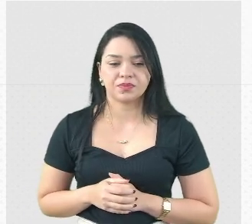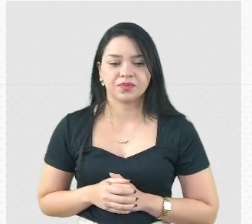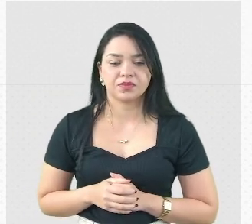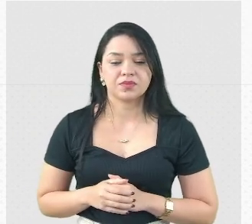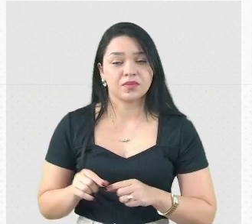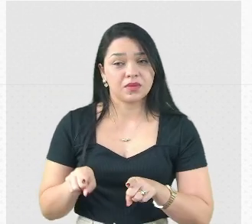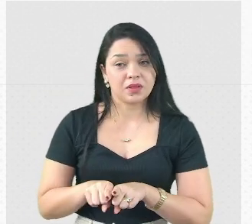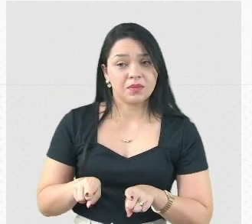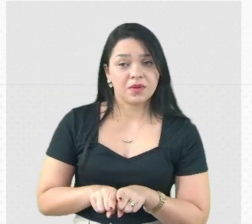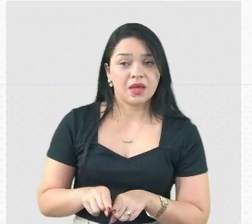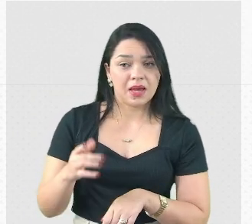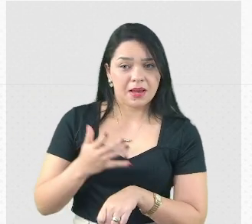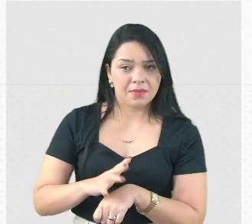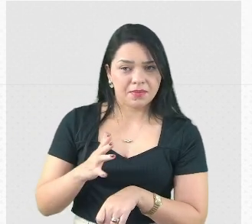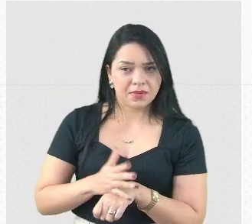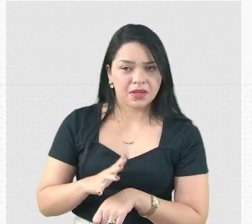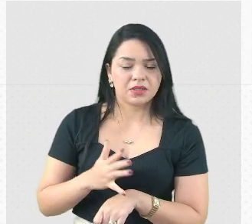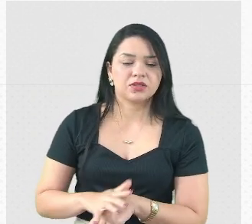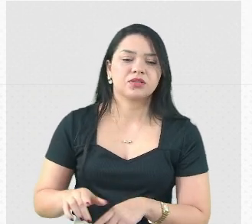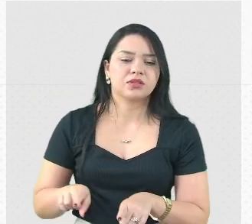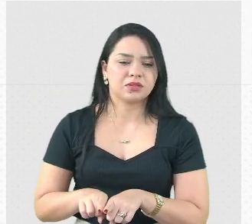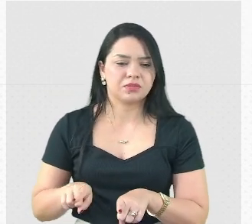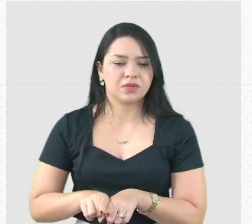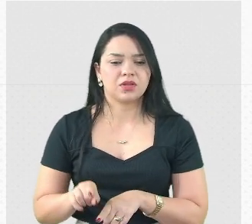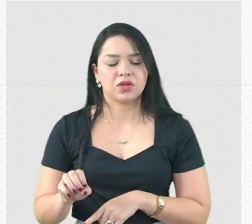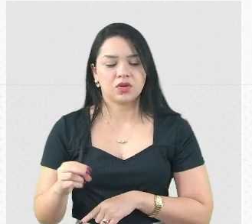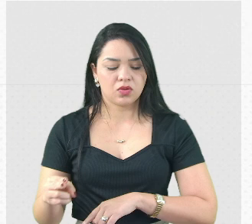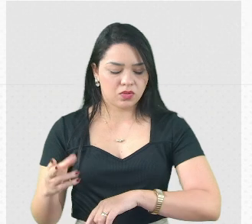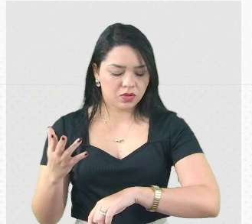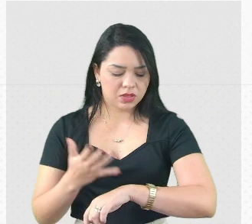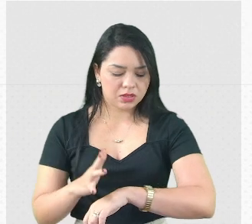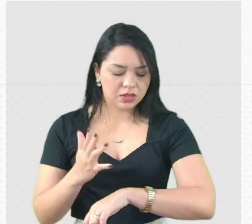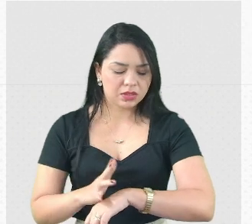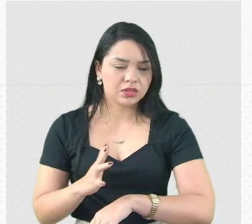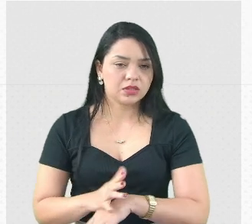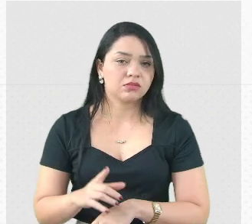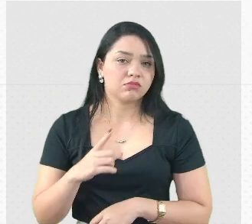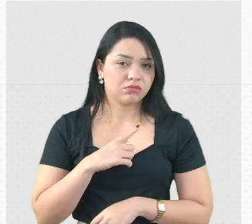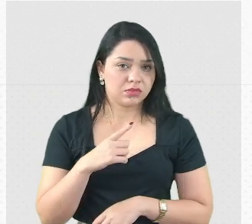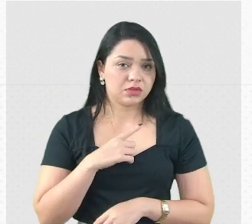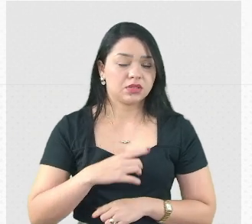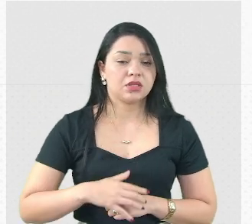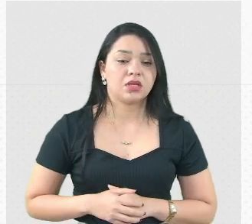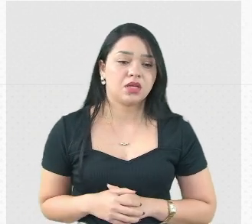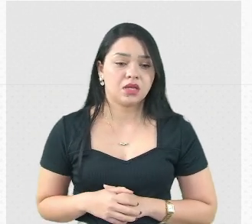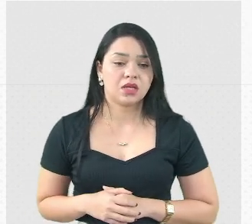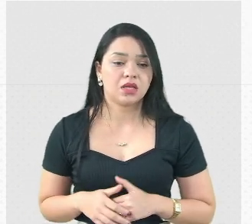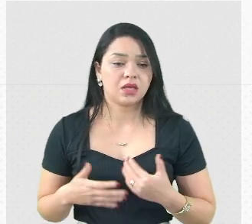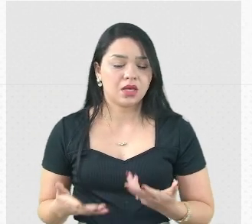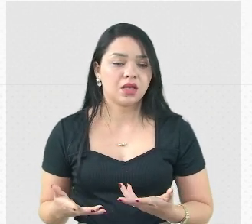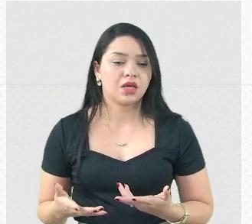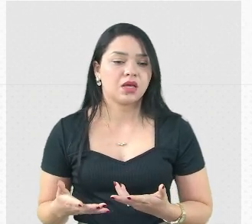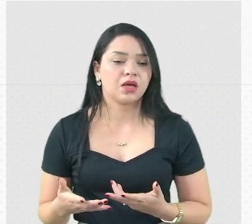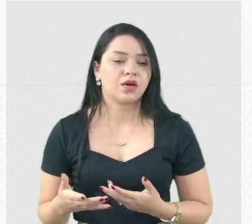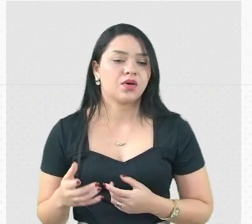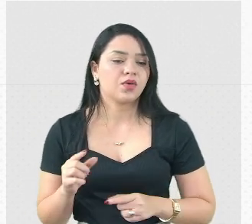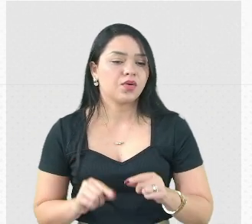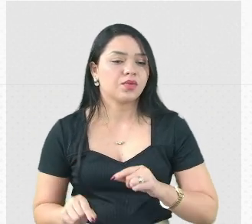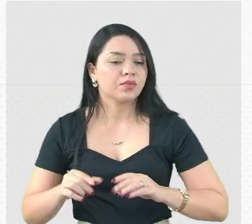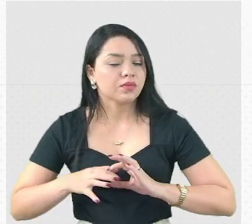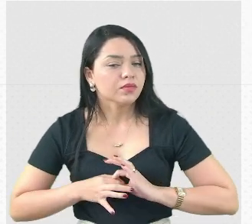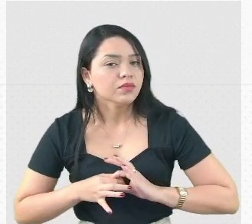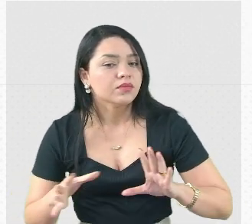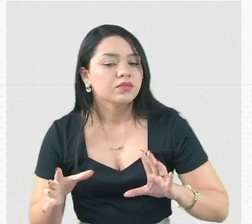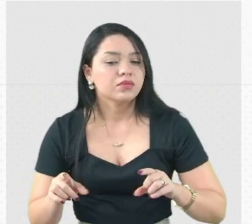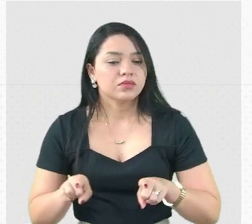E além de que a prática de atividade física ou de exercício físico, a prática da ginástica, ela libera